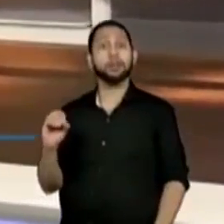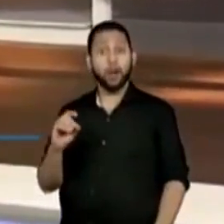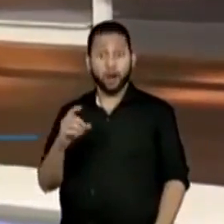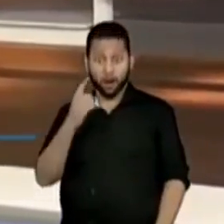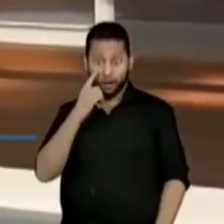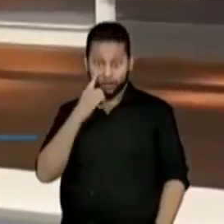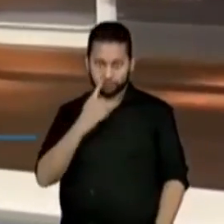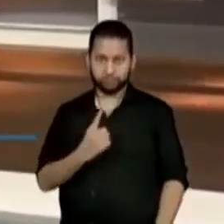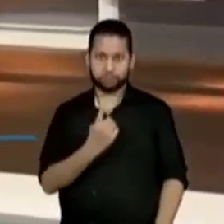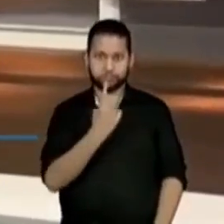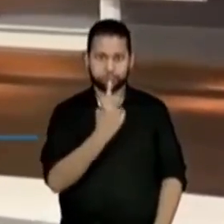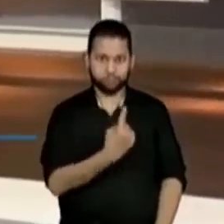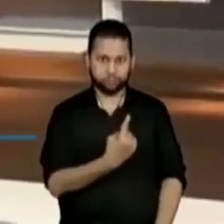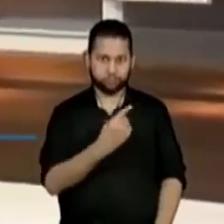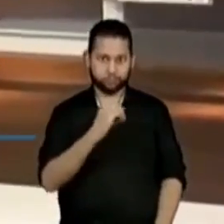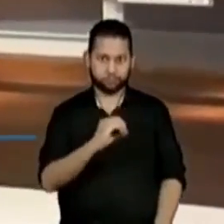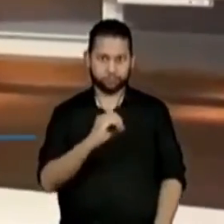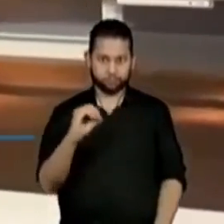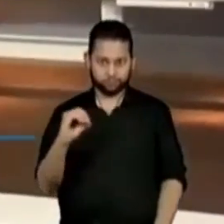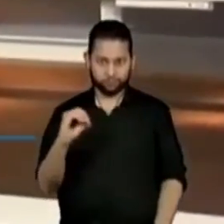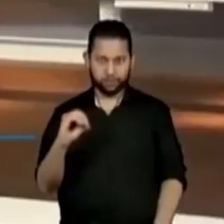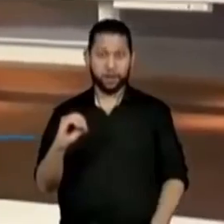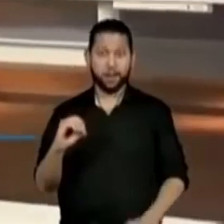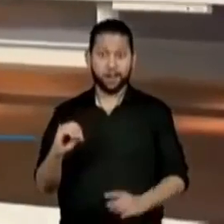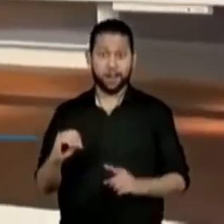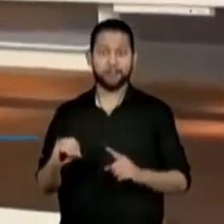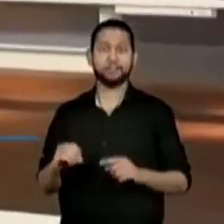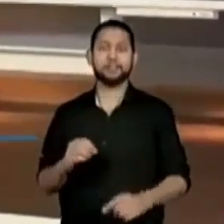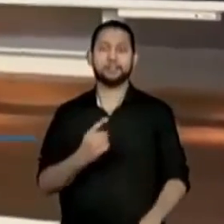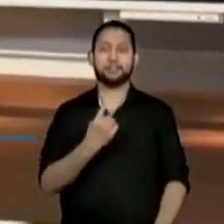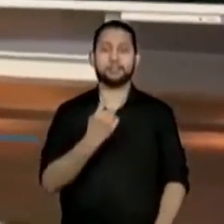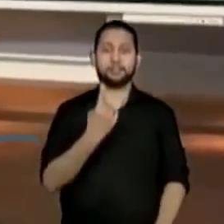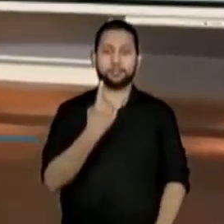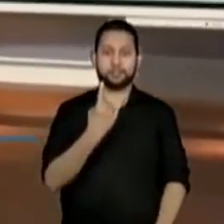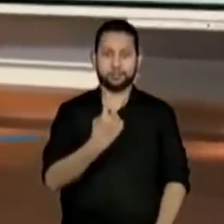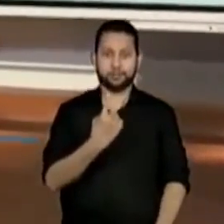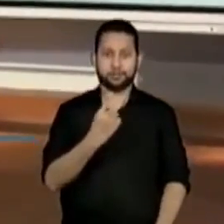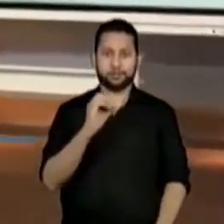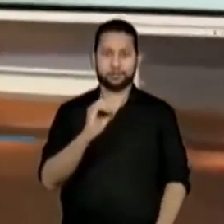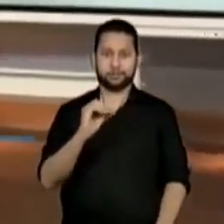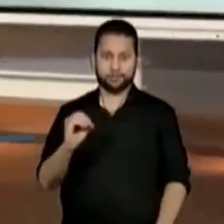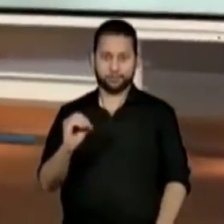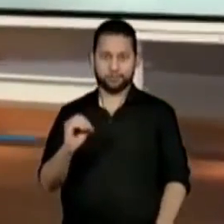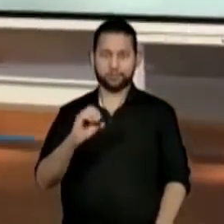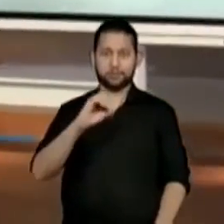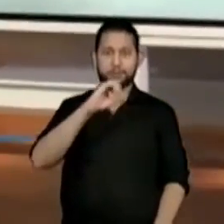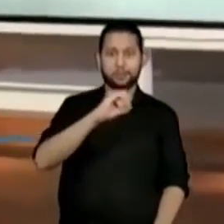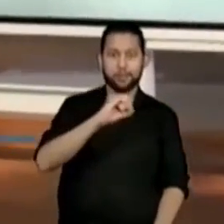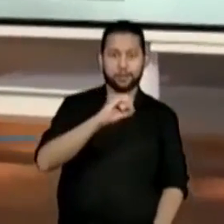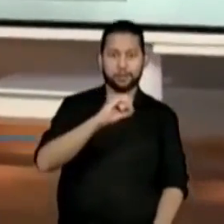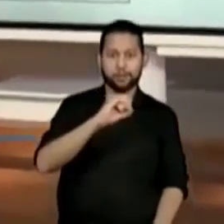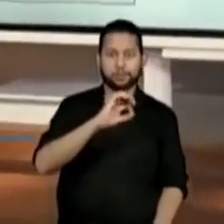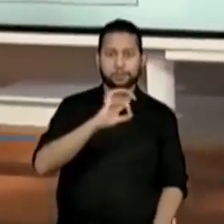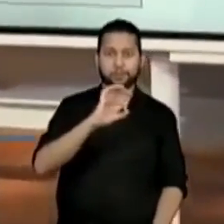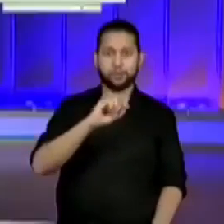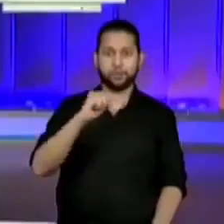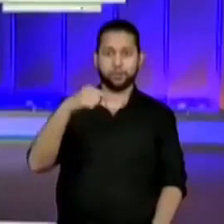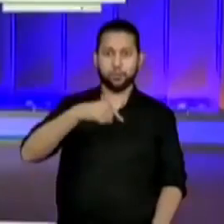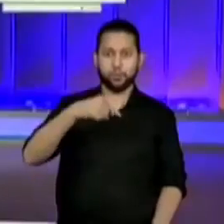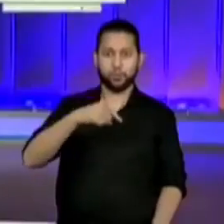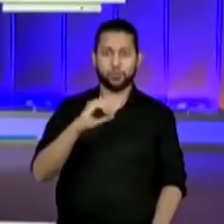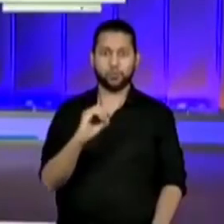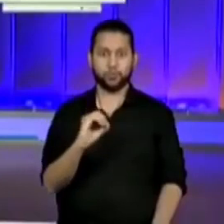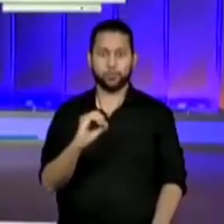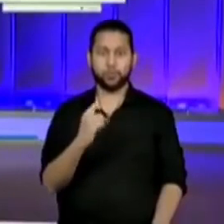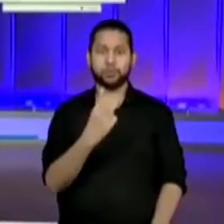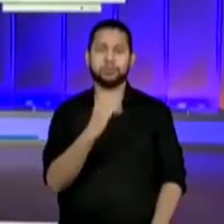100 Estávamos em uma aula de fração em que pensamos sobre um todo e pensamos nas partes de um todo quando a gente fala